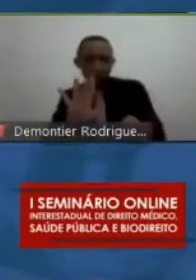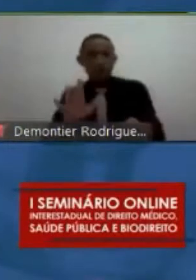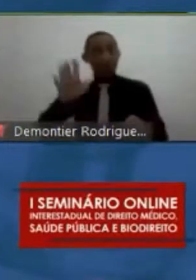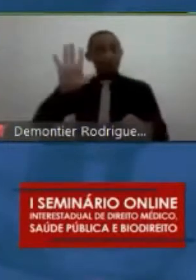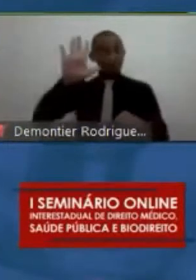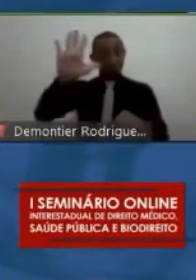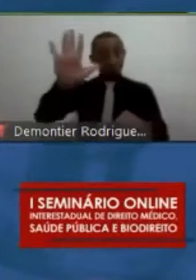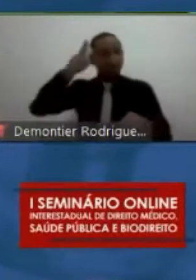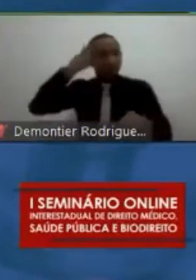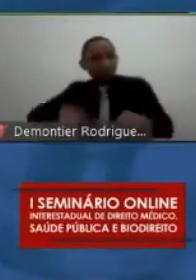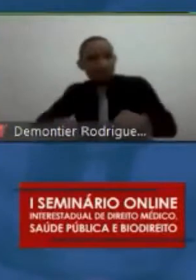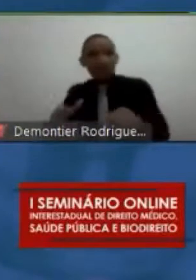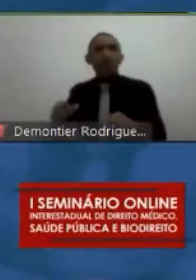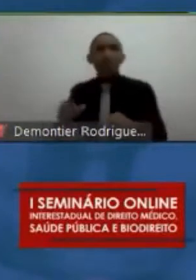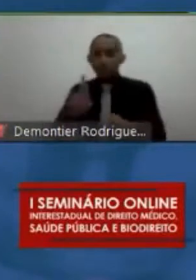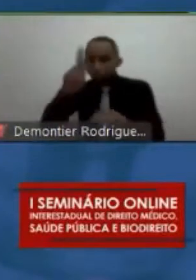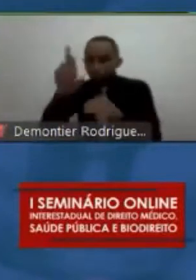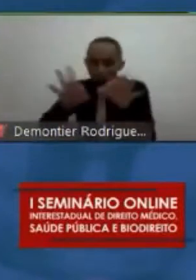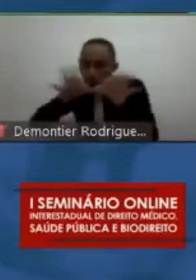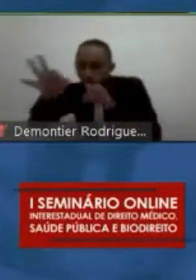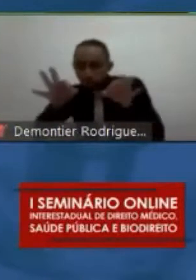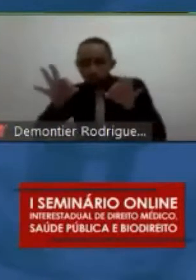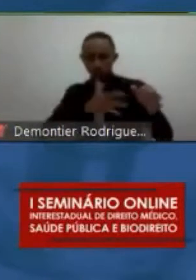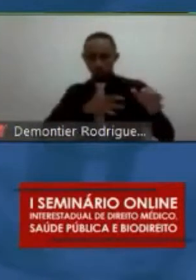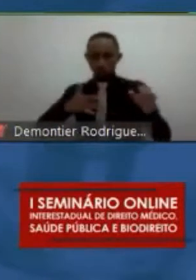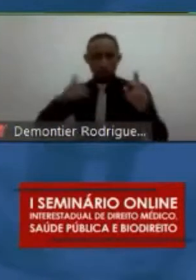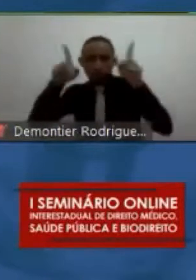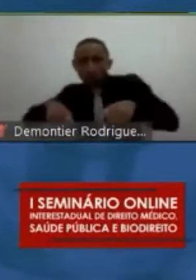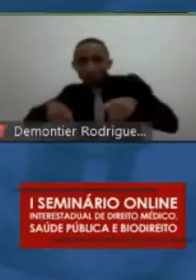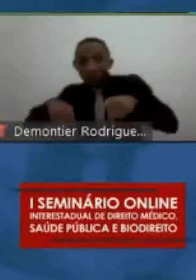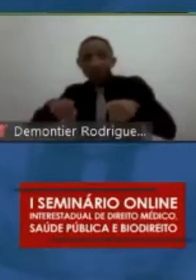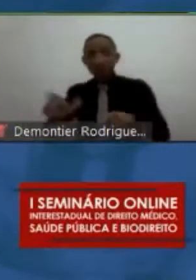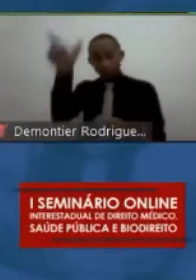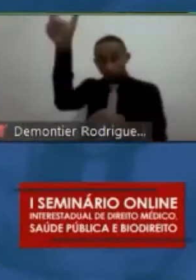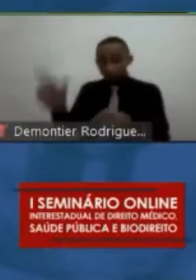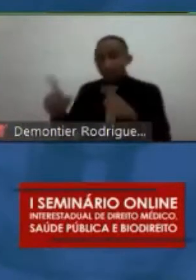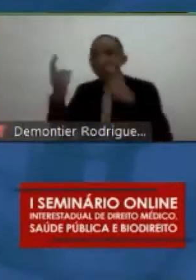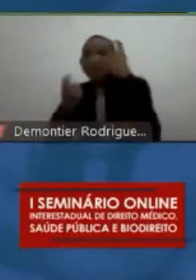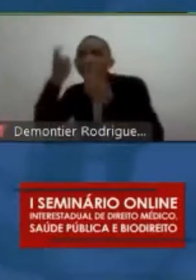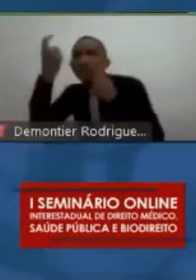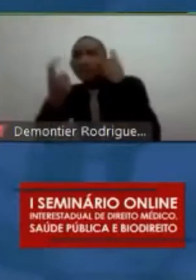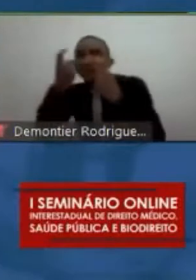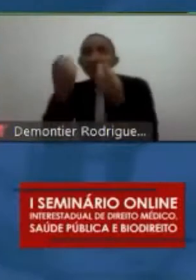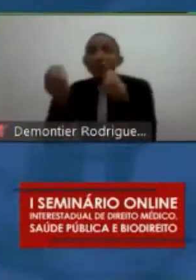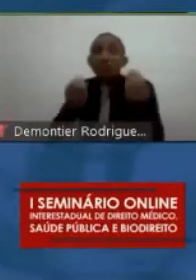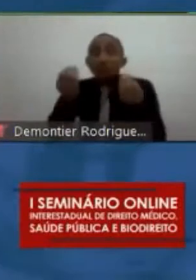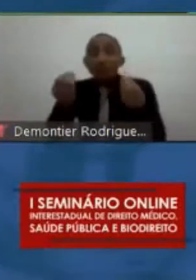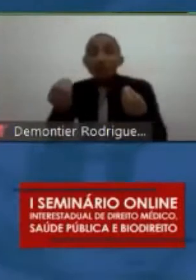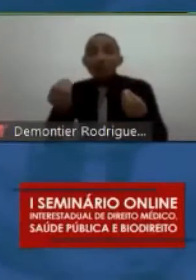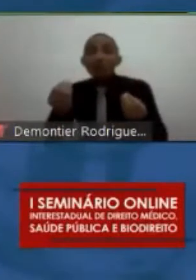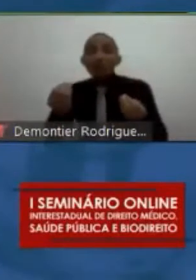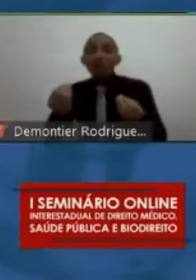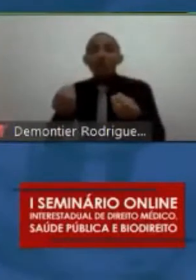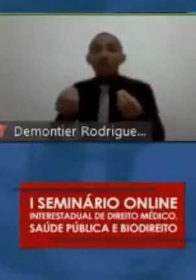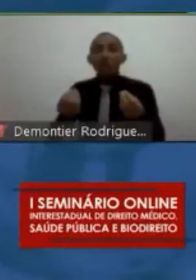mas o gestor da saúde, o médico e o próprio paciente, como cidadão, está preocupado com a questão do custo, né, da